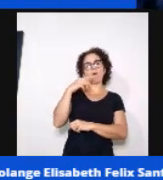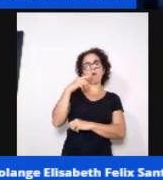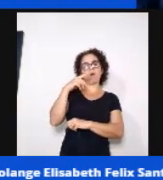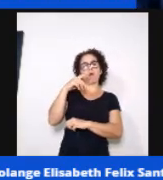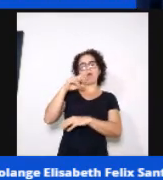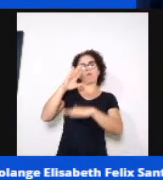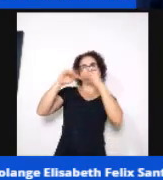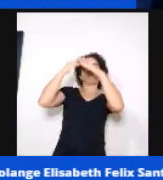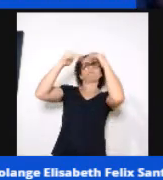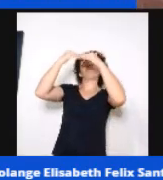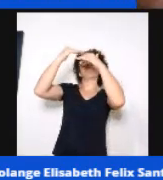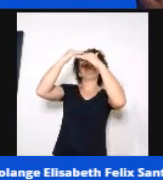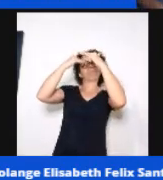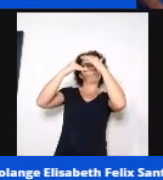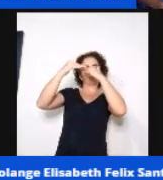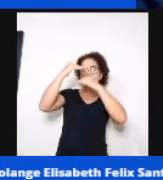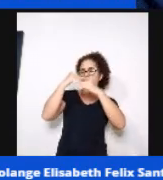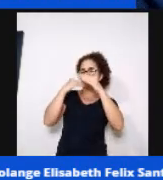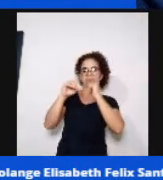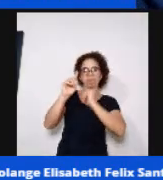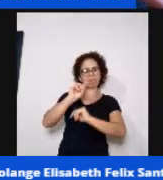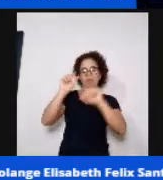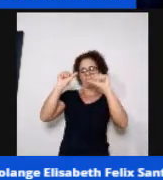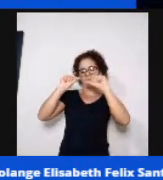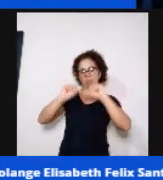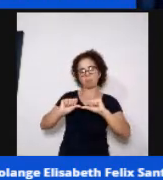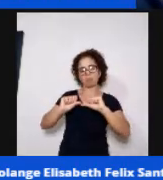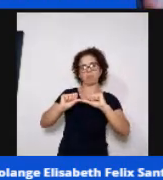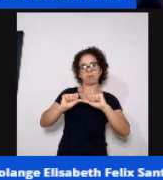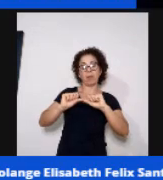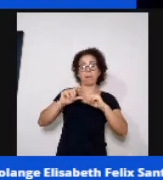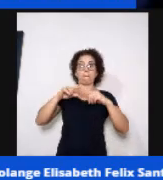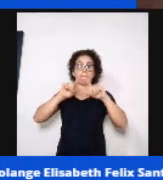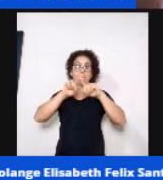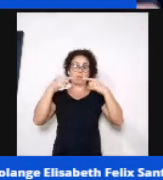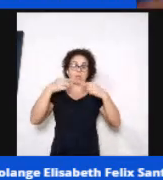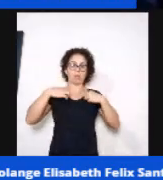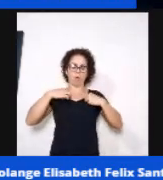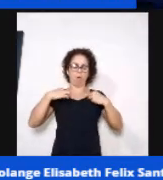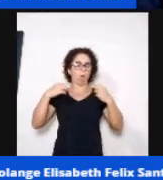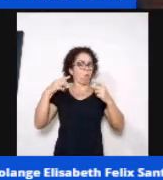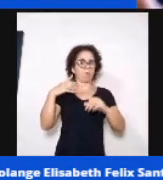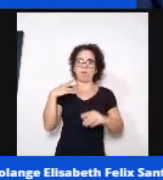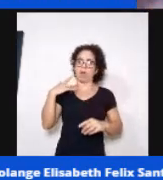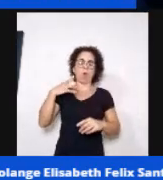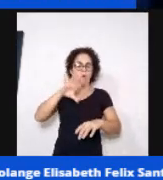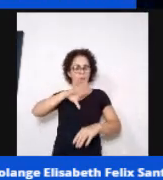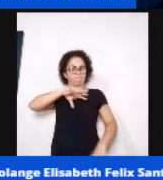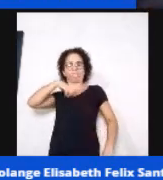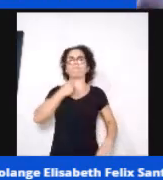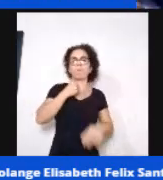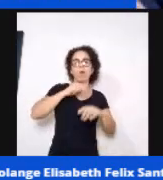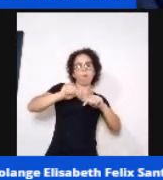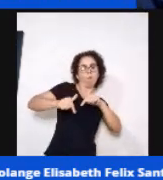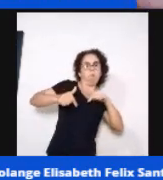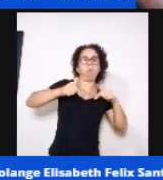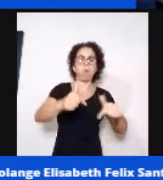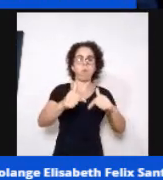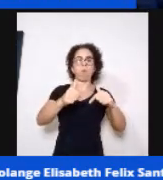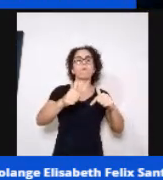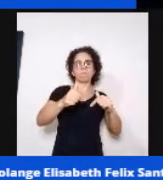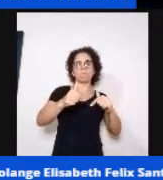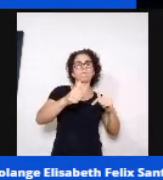eu falo, vamos embora, vou vestir a camisa e estou pronto, eu me movo. Entendeu? Eu estou ali inconstante. Eu vejo o